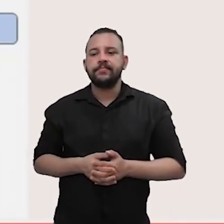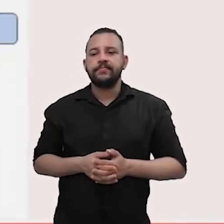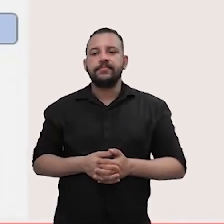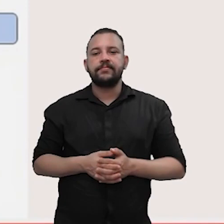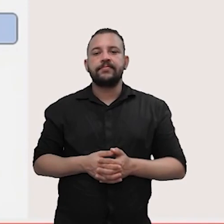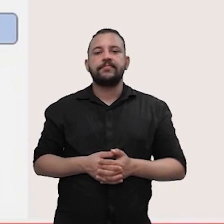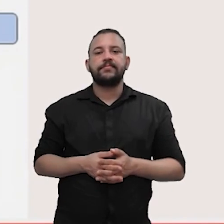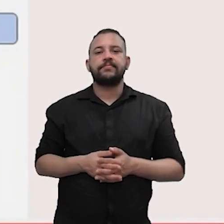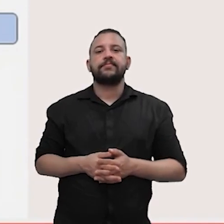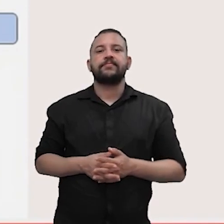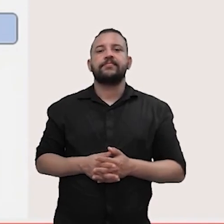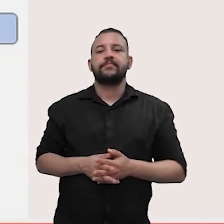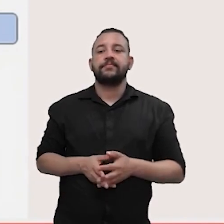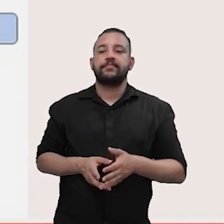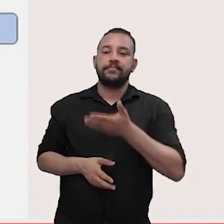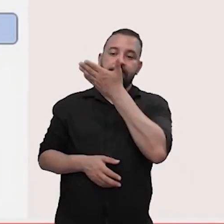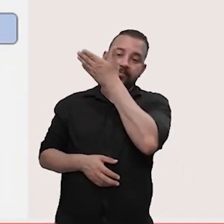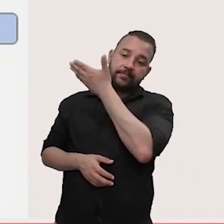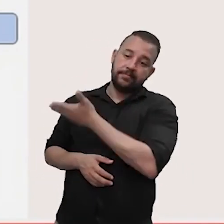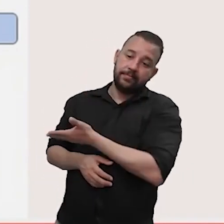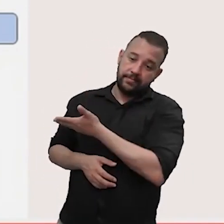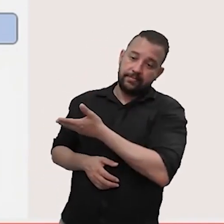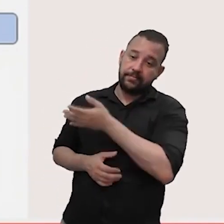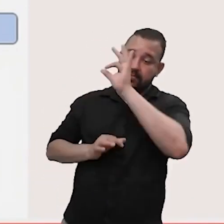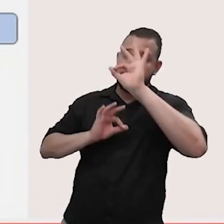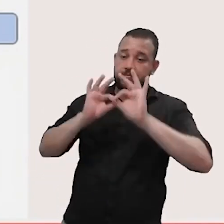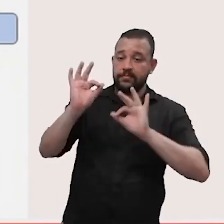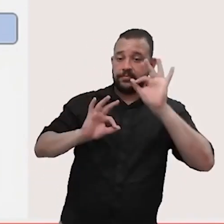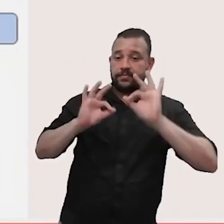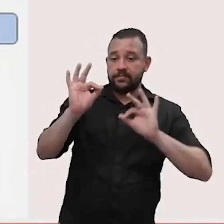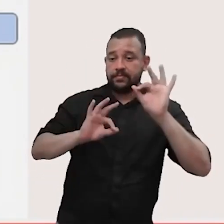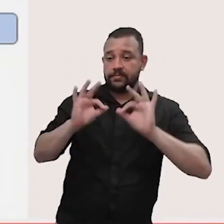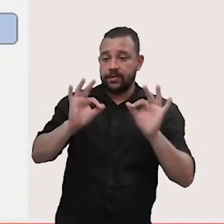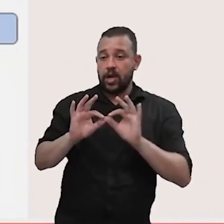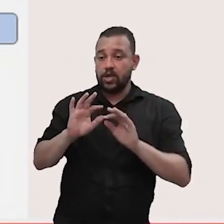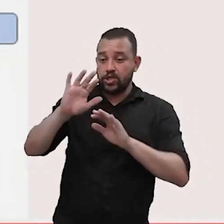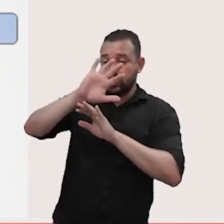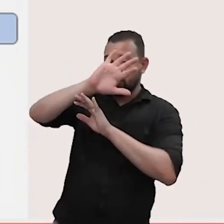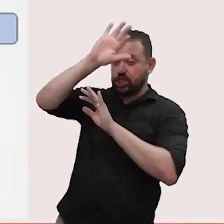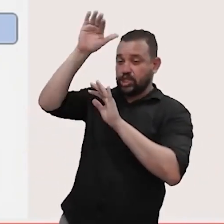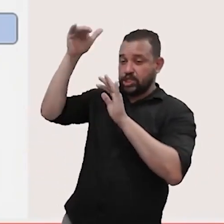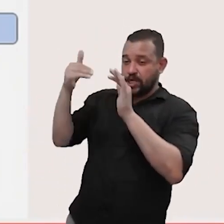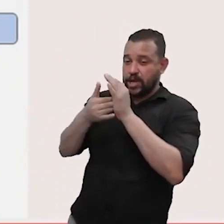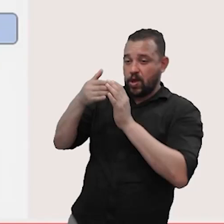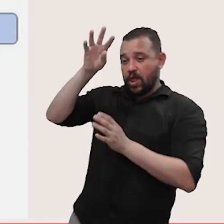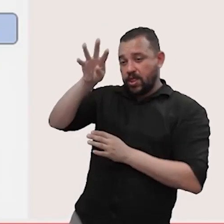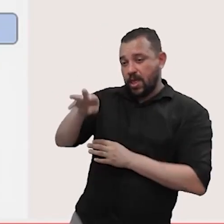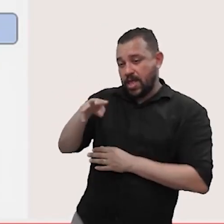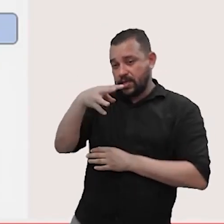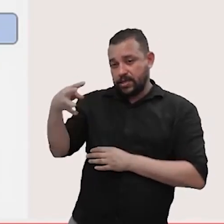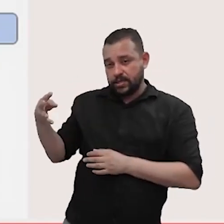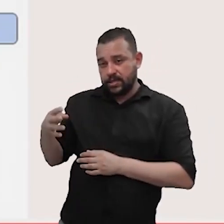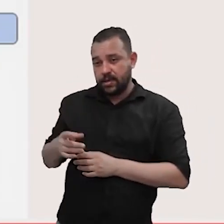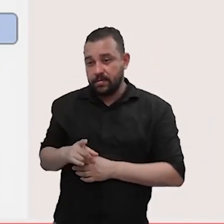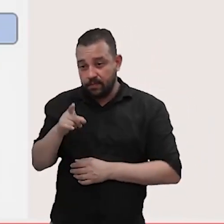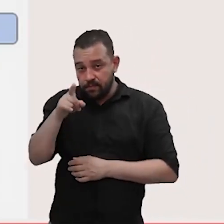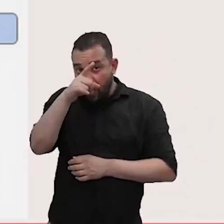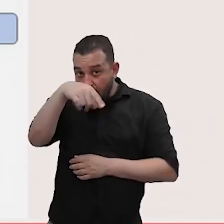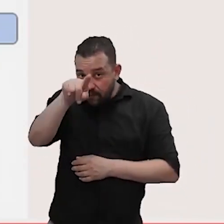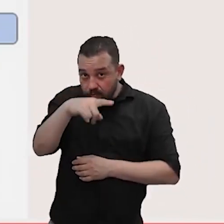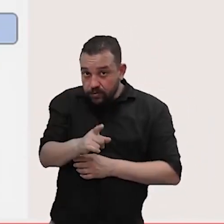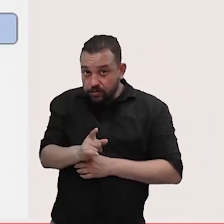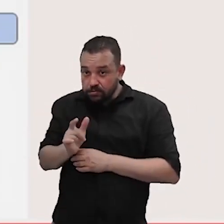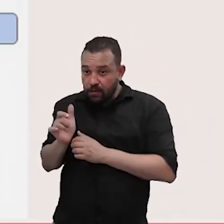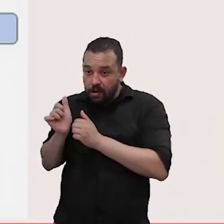Aqui eu fiz uma organização geral da tabela para você acompanhar. Então isso aí você pode